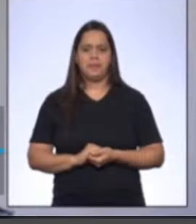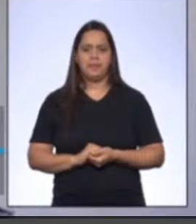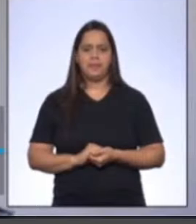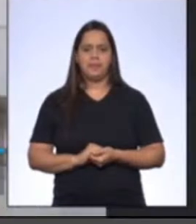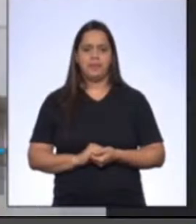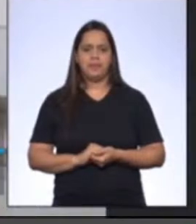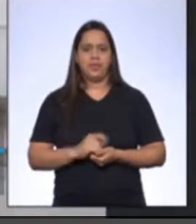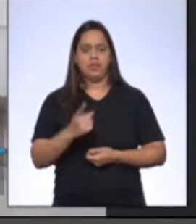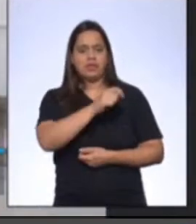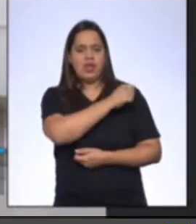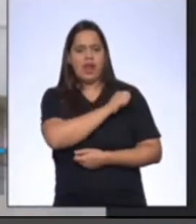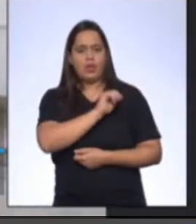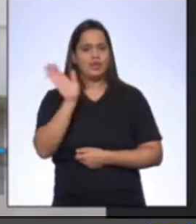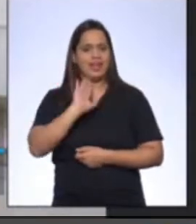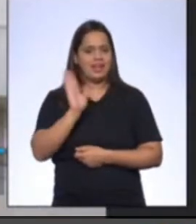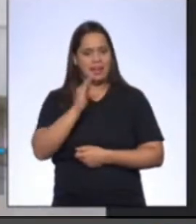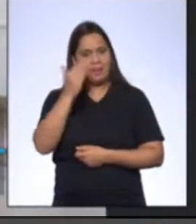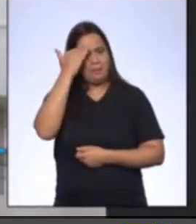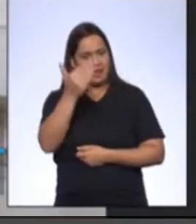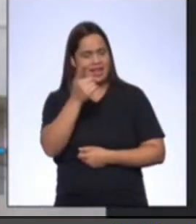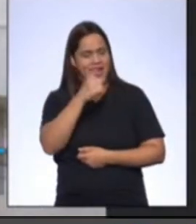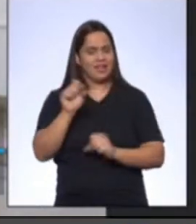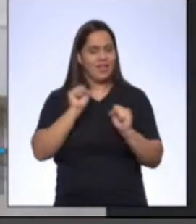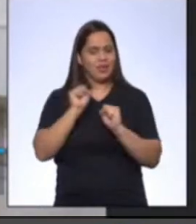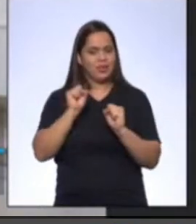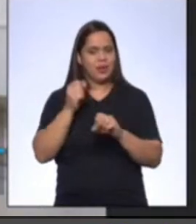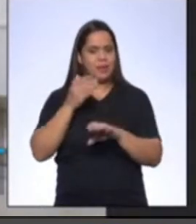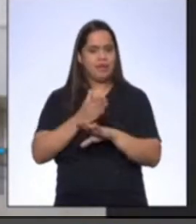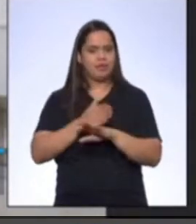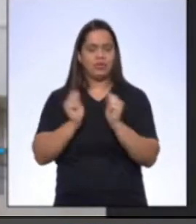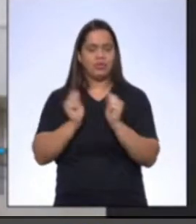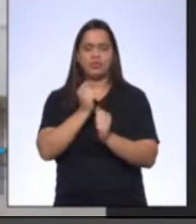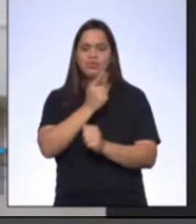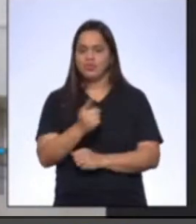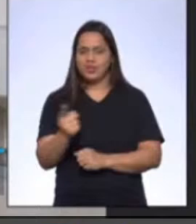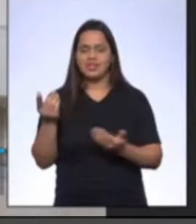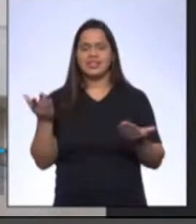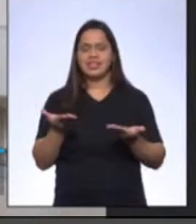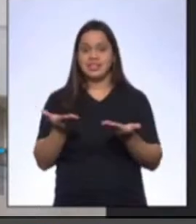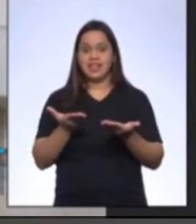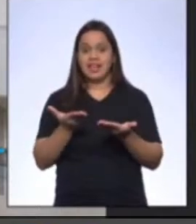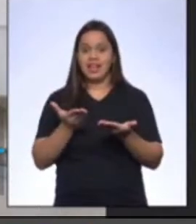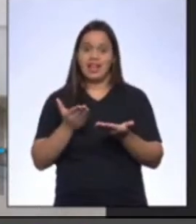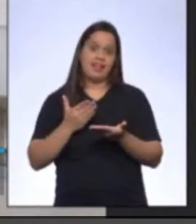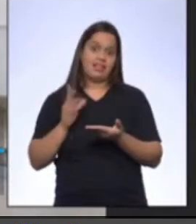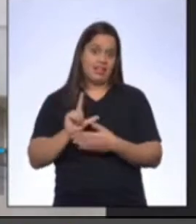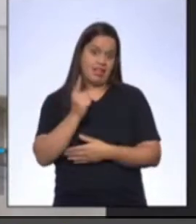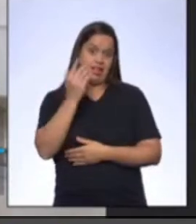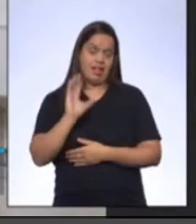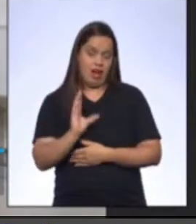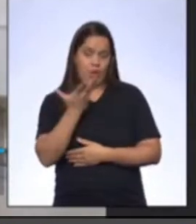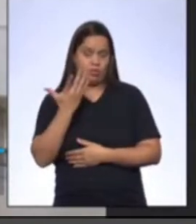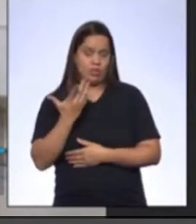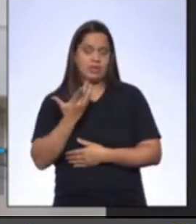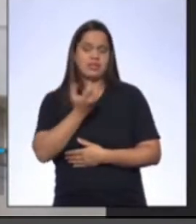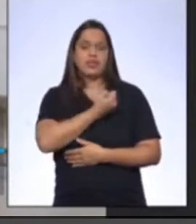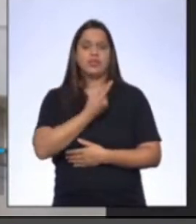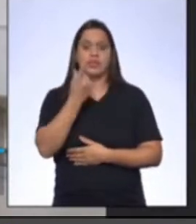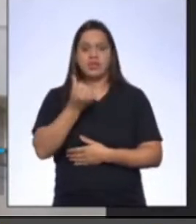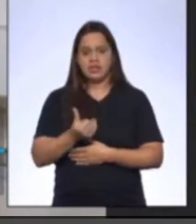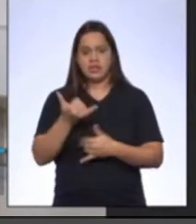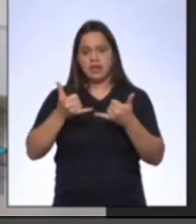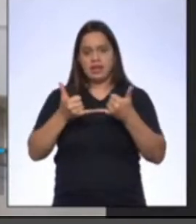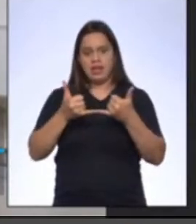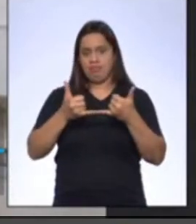Pessoal, até mais. Muito obrigada. Adorei participar aqui com vocês. Tá? Apesar da última questão aí, com problema de internet, não deu para